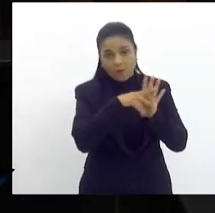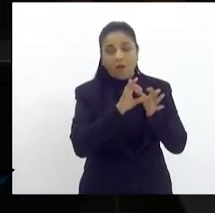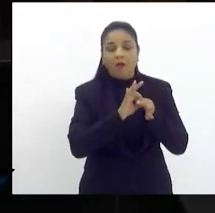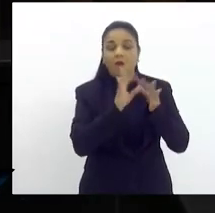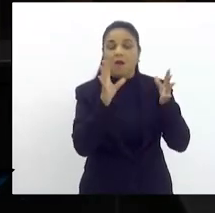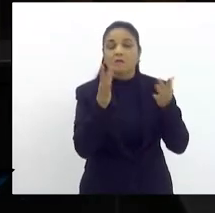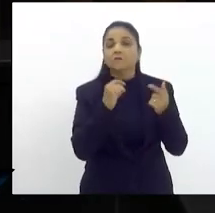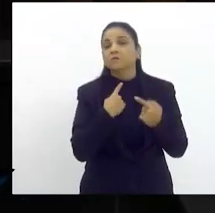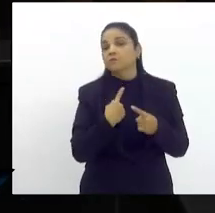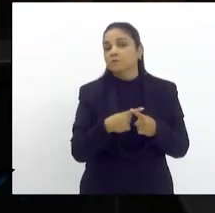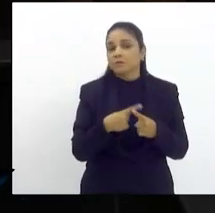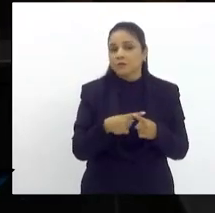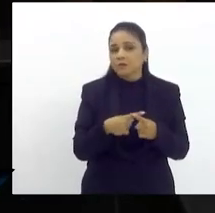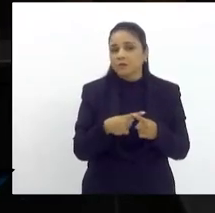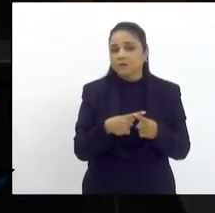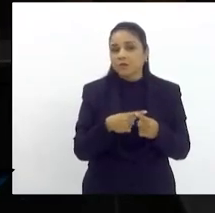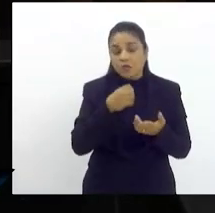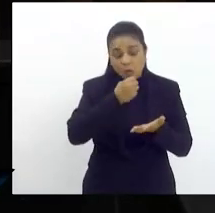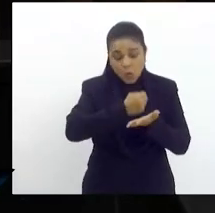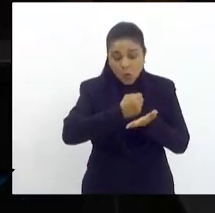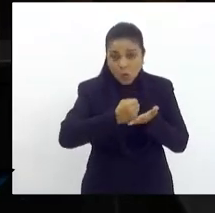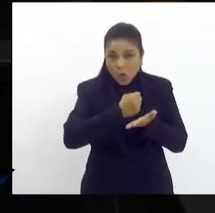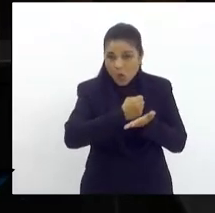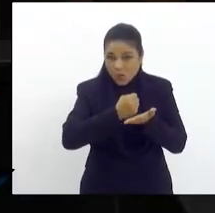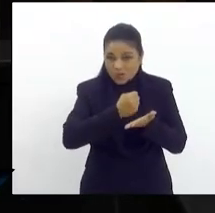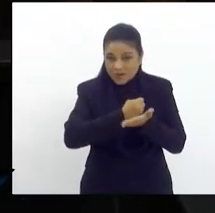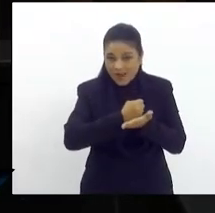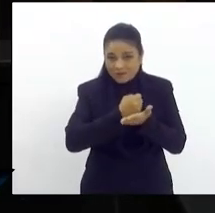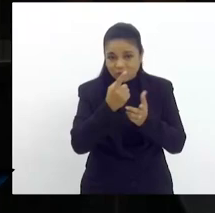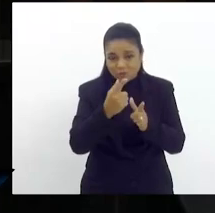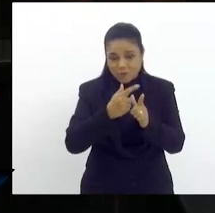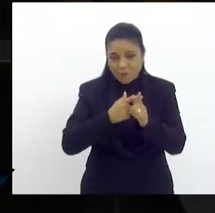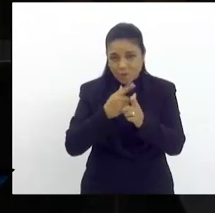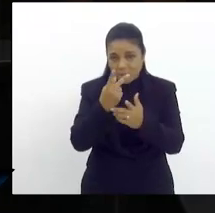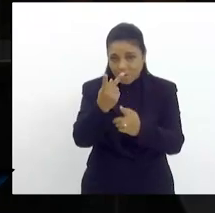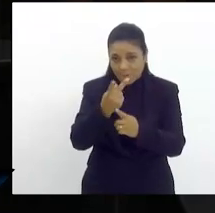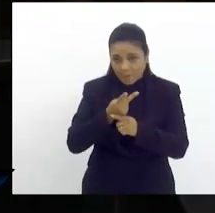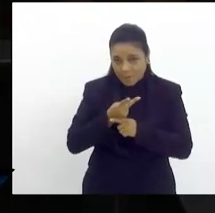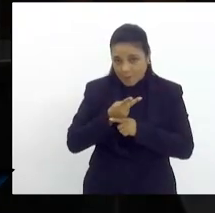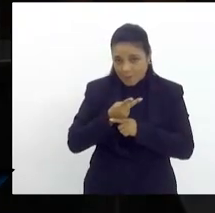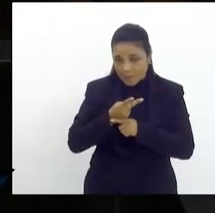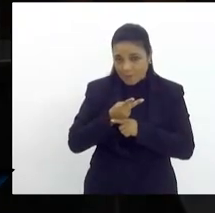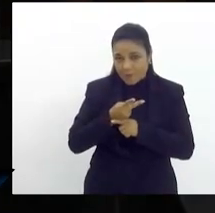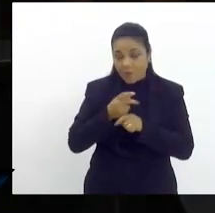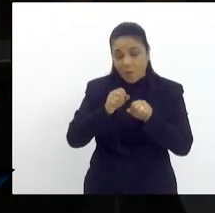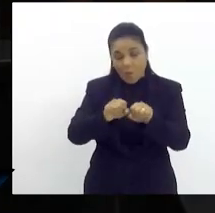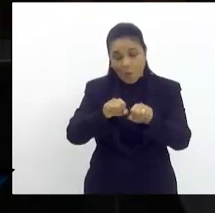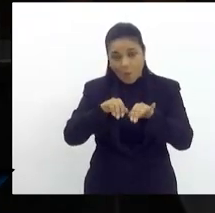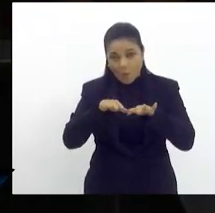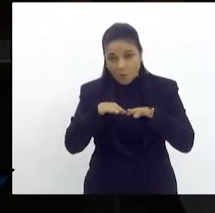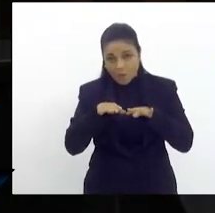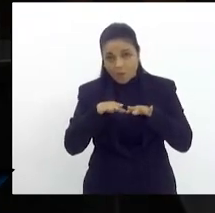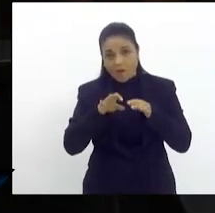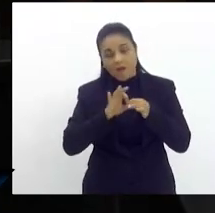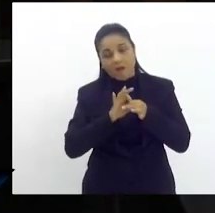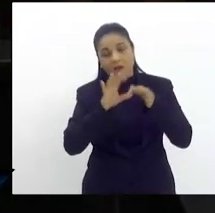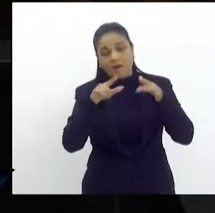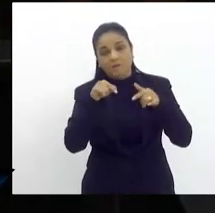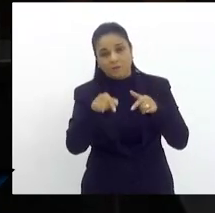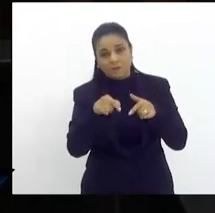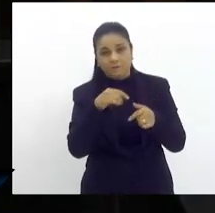Porque todo o contrato de empréstimo O parlamento autoriza o governador